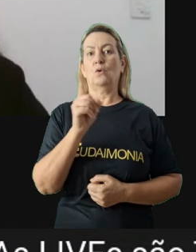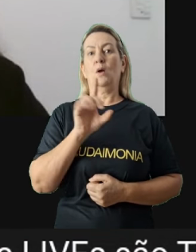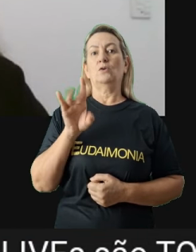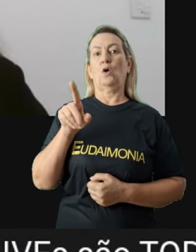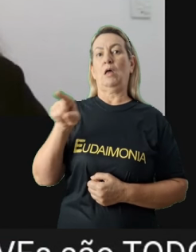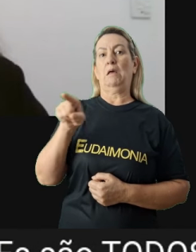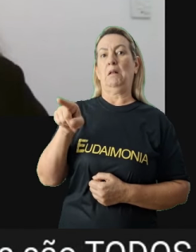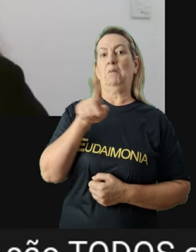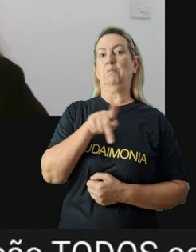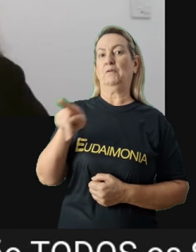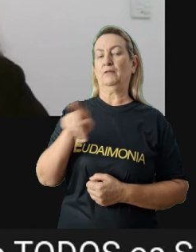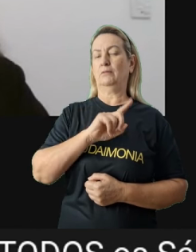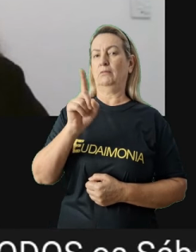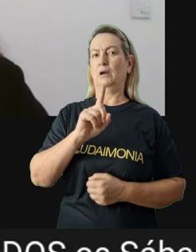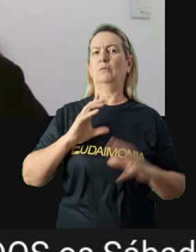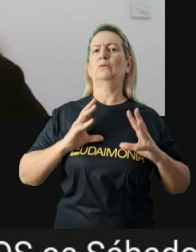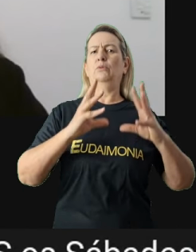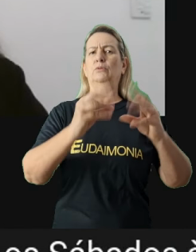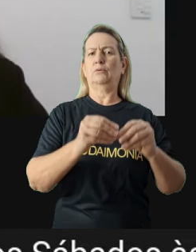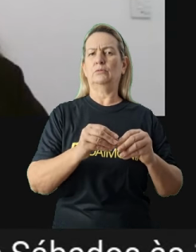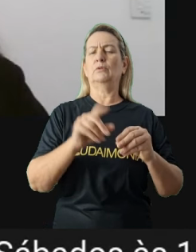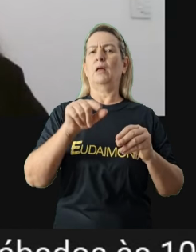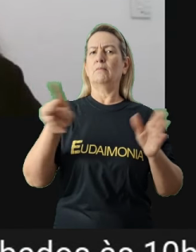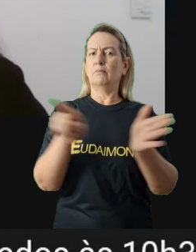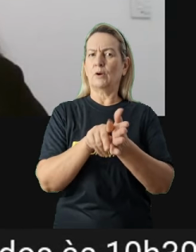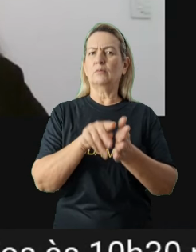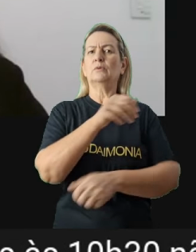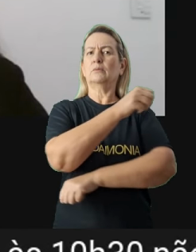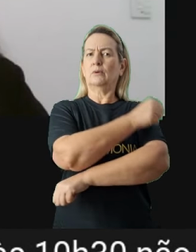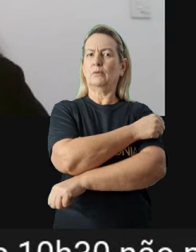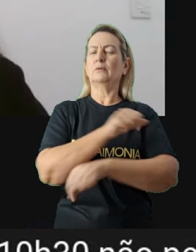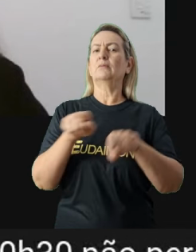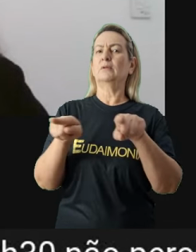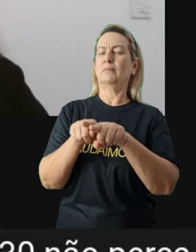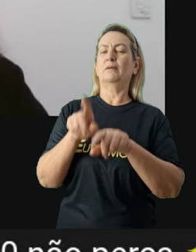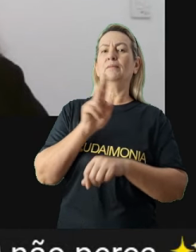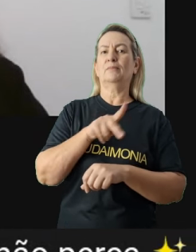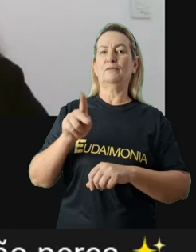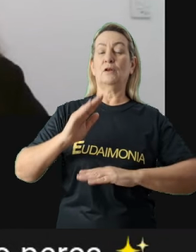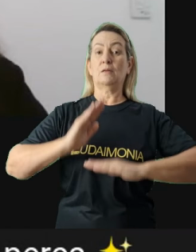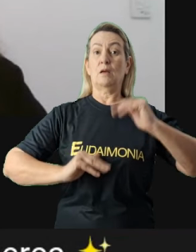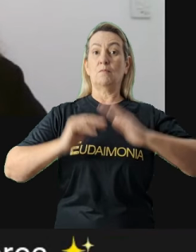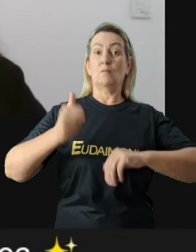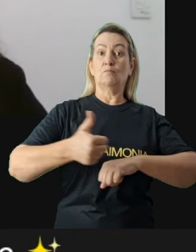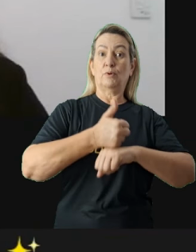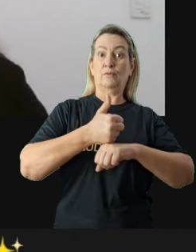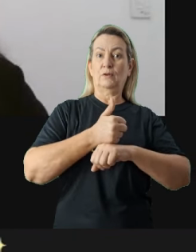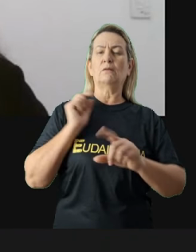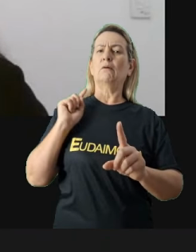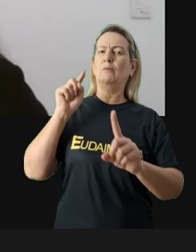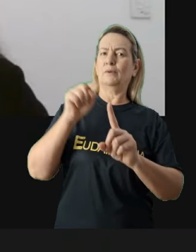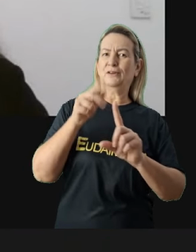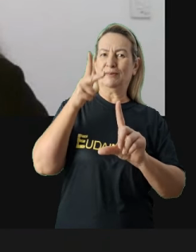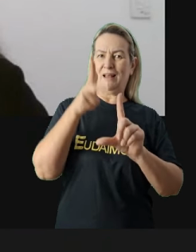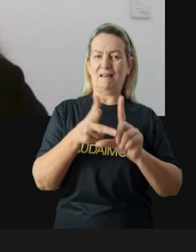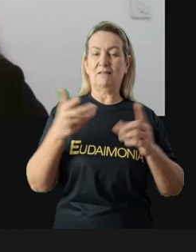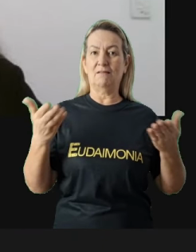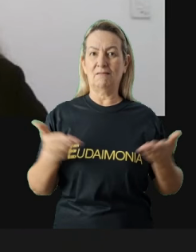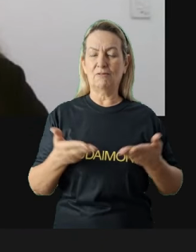lá no final, o abacaxi é nosso, não é só do professor, é do professor e de quem está a fim de aprender, é do professor e é